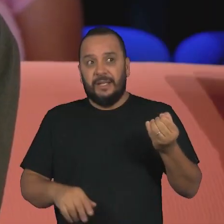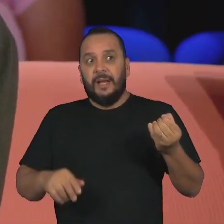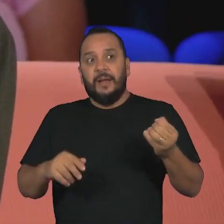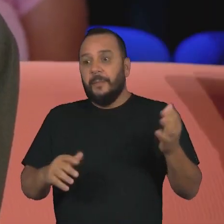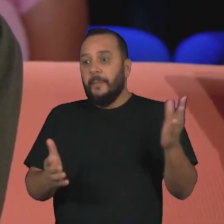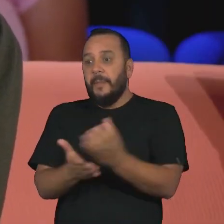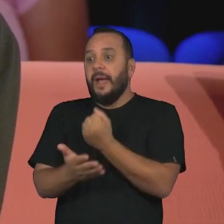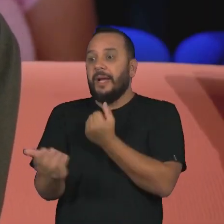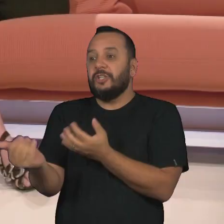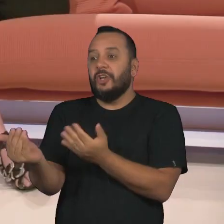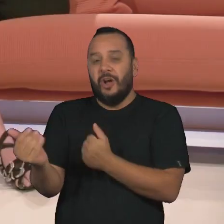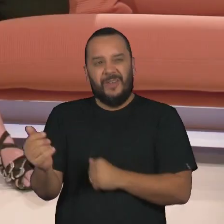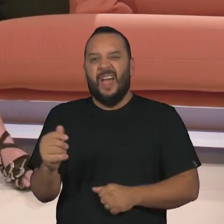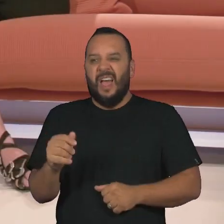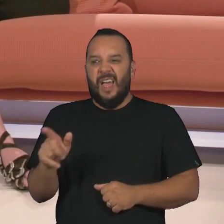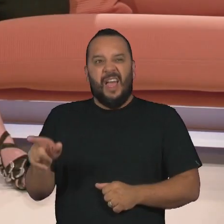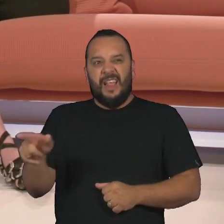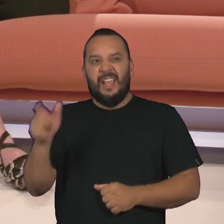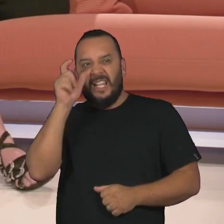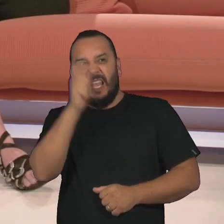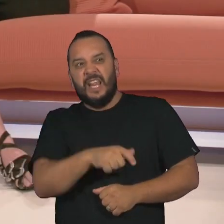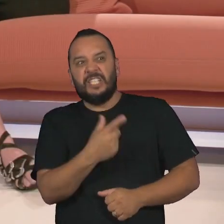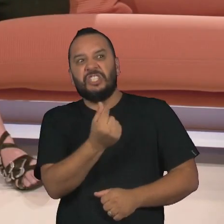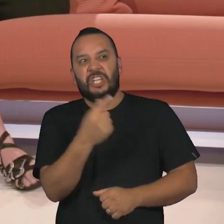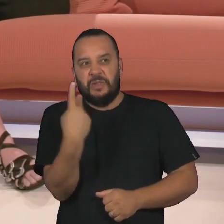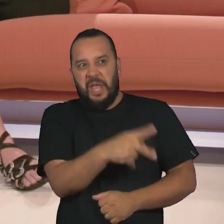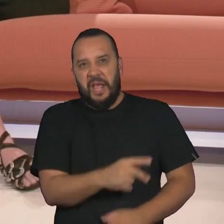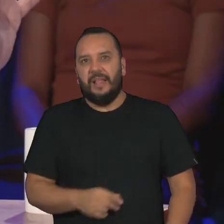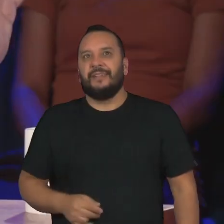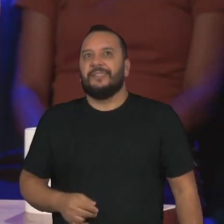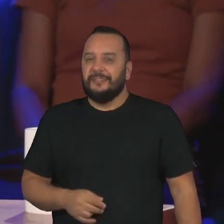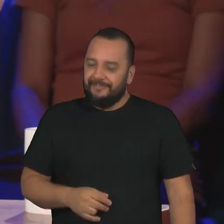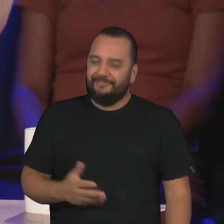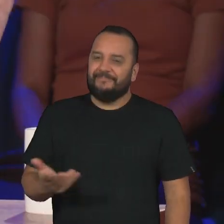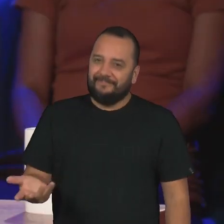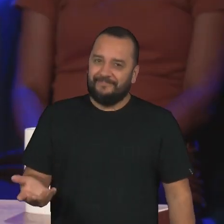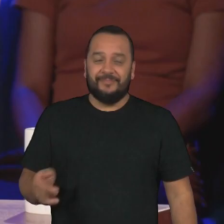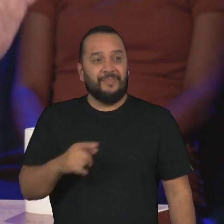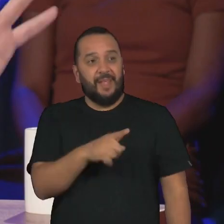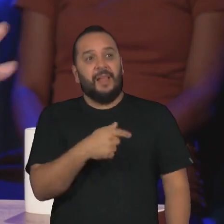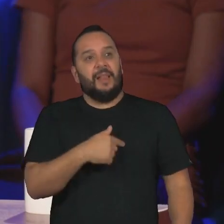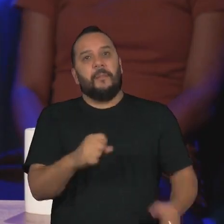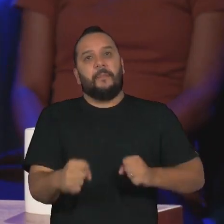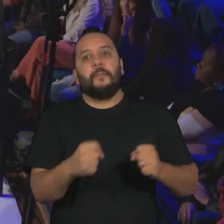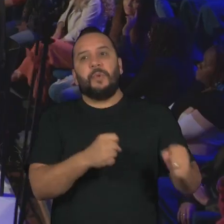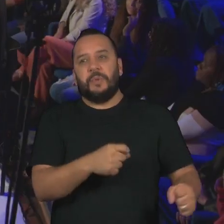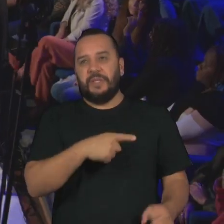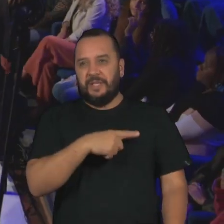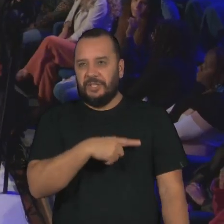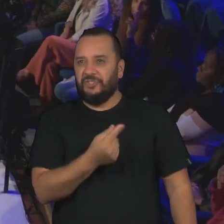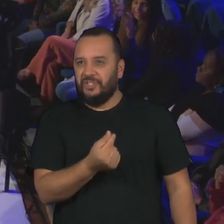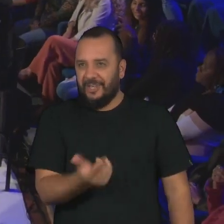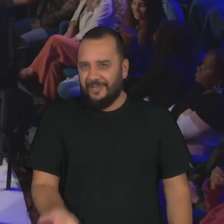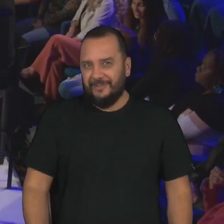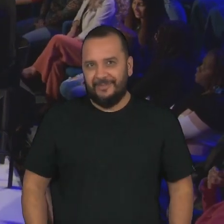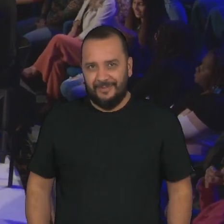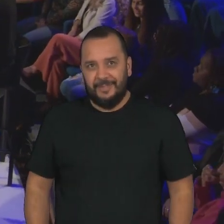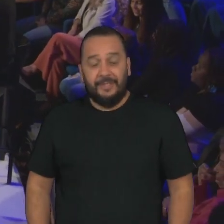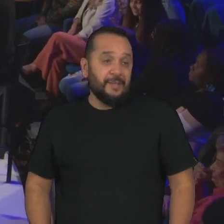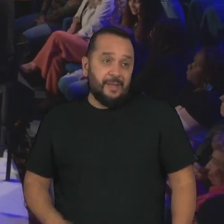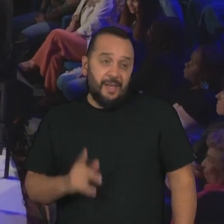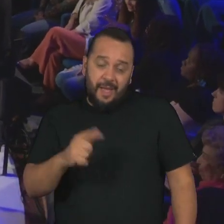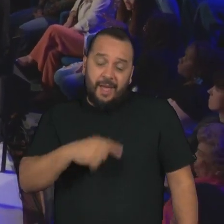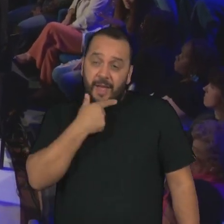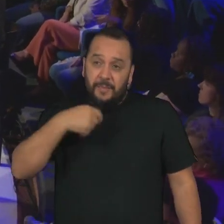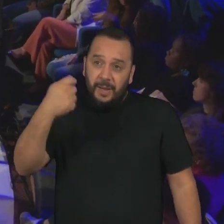tem, né? Exatamente, é Que sempre já o era dinheiro. um preconceito disso, alguma coisa ela tem. Exatamente. Que ela é poderosa, ela tem dinheiro e Exatamente. tal. Porque é o fruto do